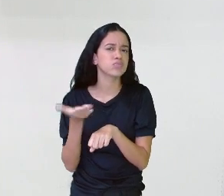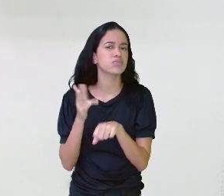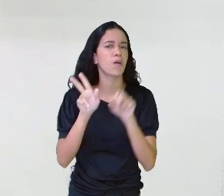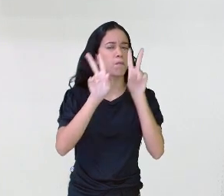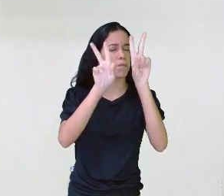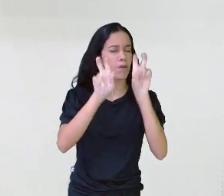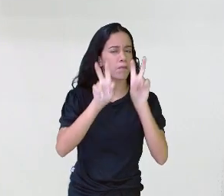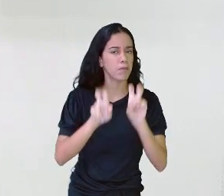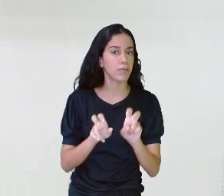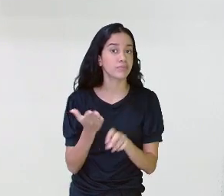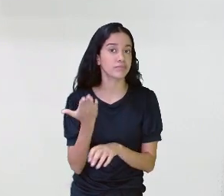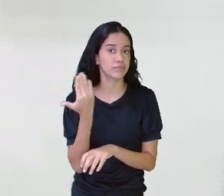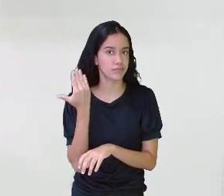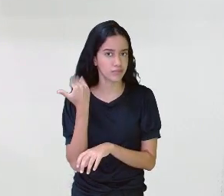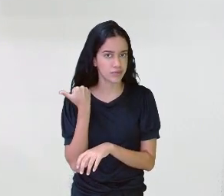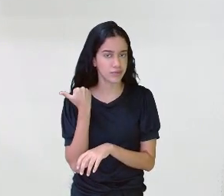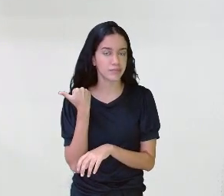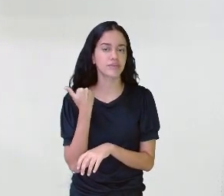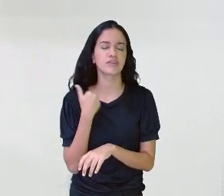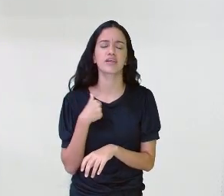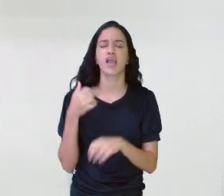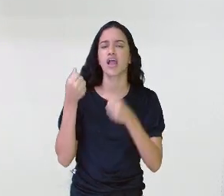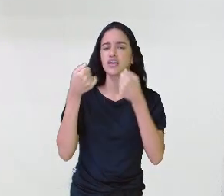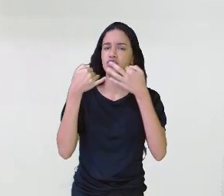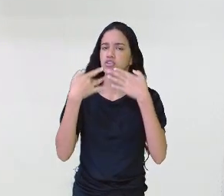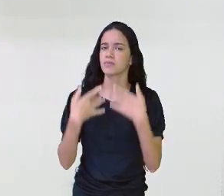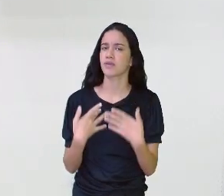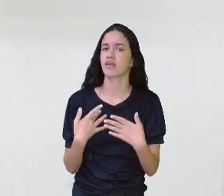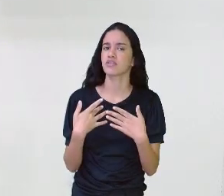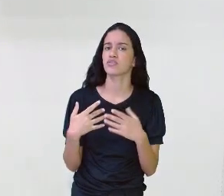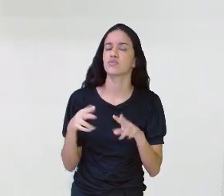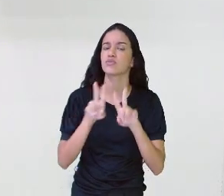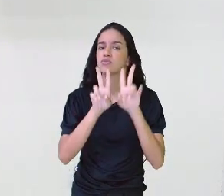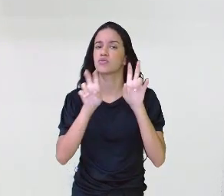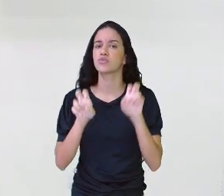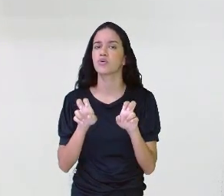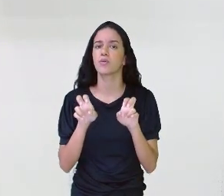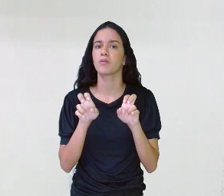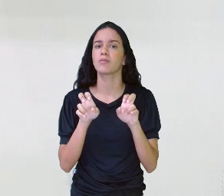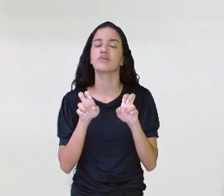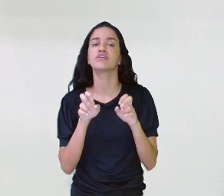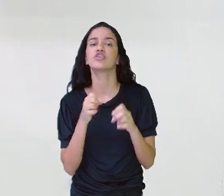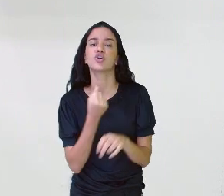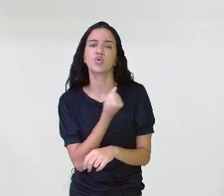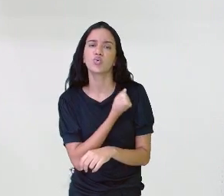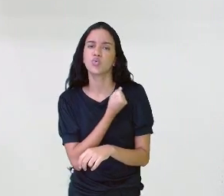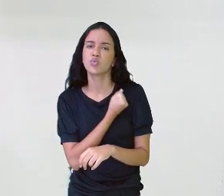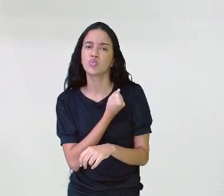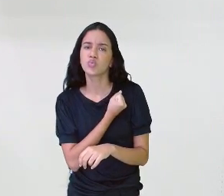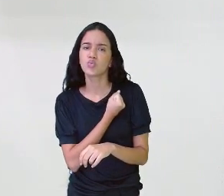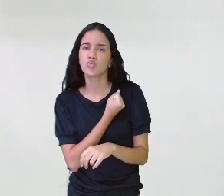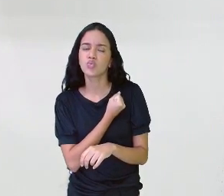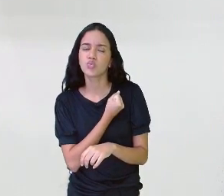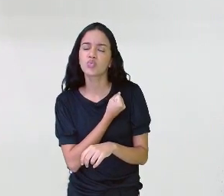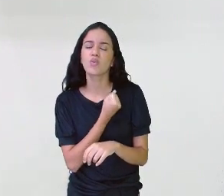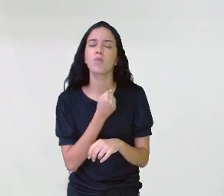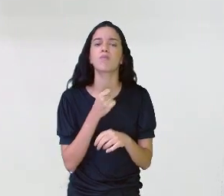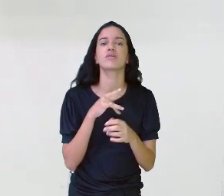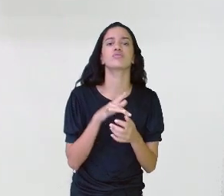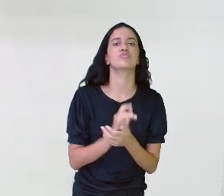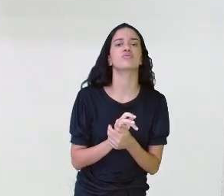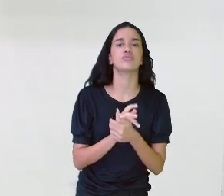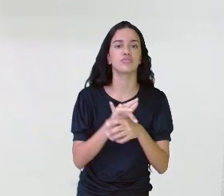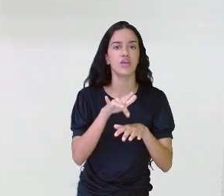assuntos, anteriormente. A gente tinha falado sobre as operações com números racionais, sobre o posicionamento